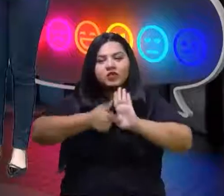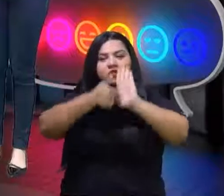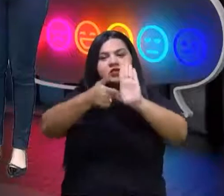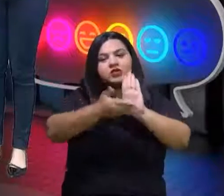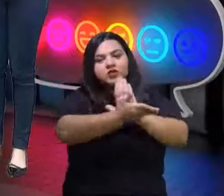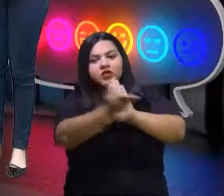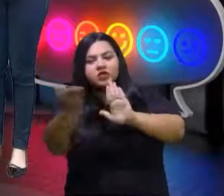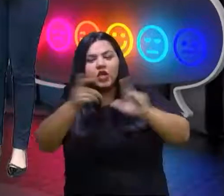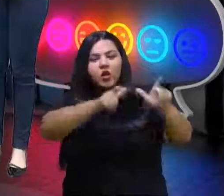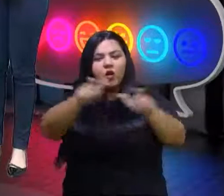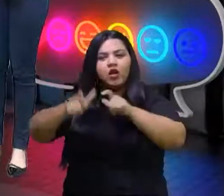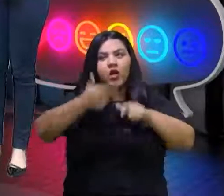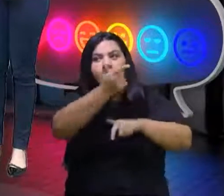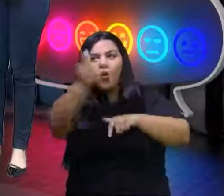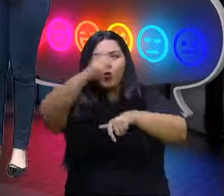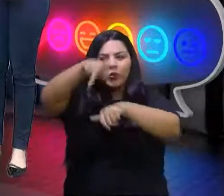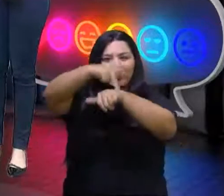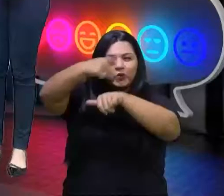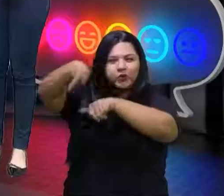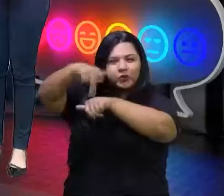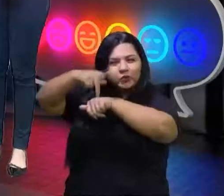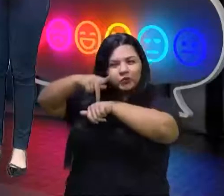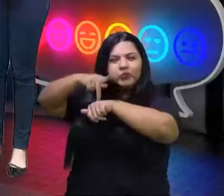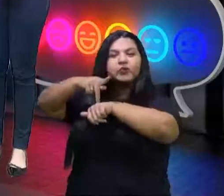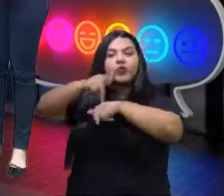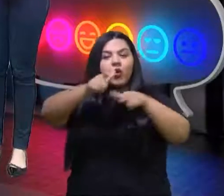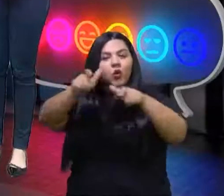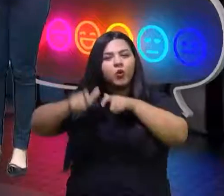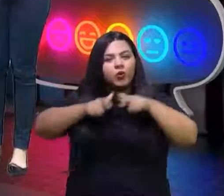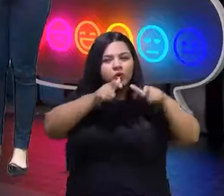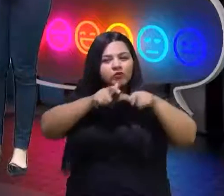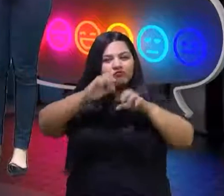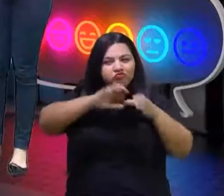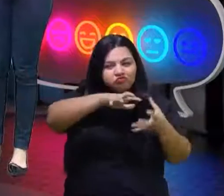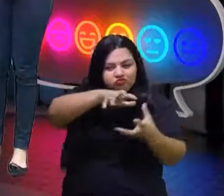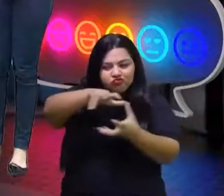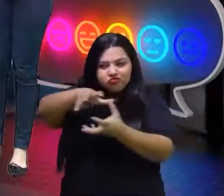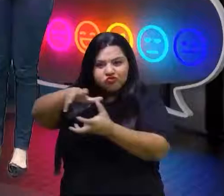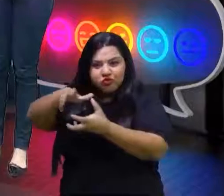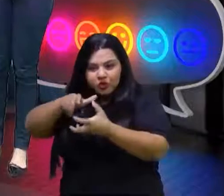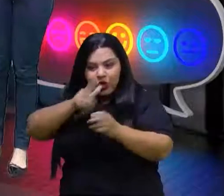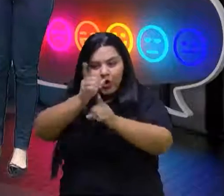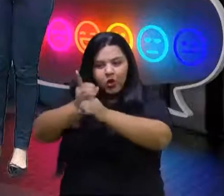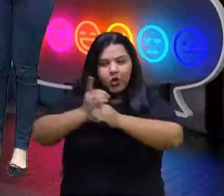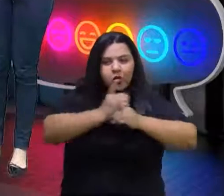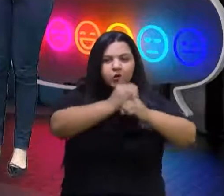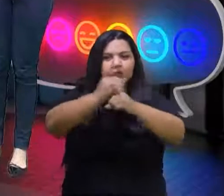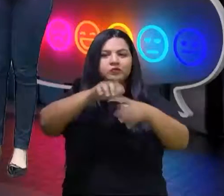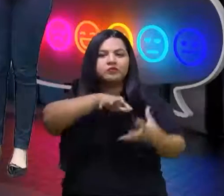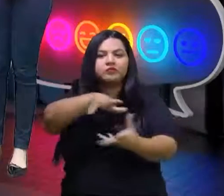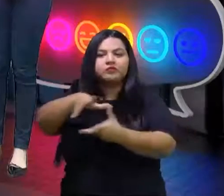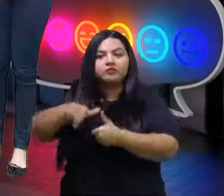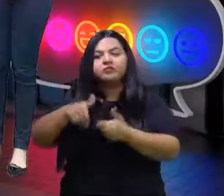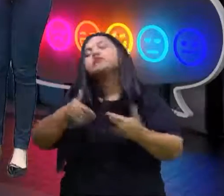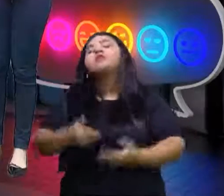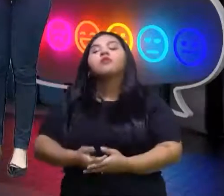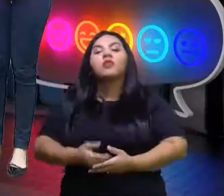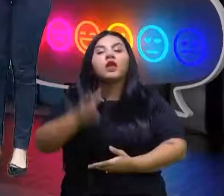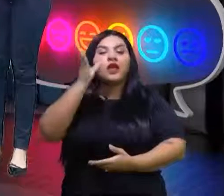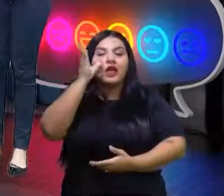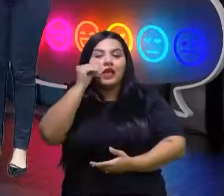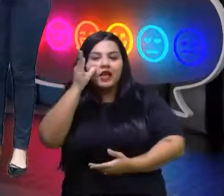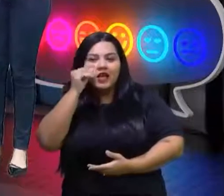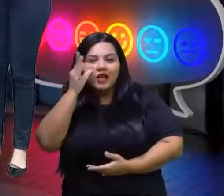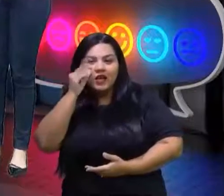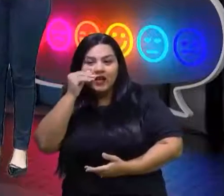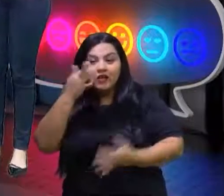para vocês lugares de outros países, né, de outros lugares aí que a gente encontra no mundo, tá bom? Então, prestem